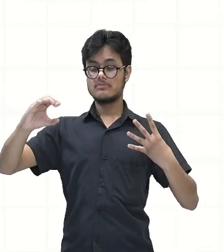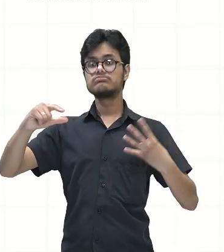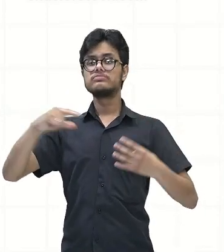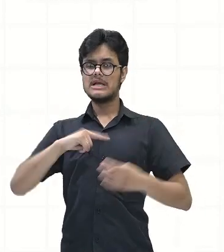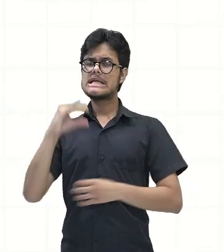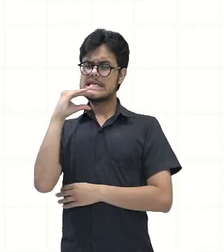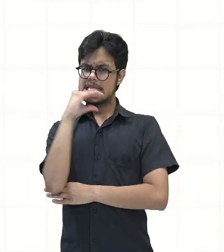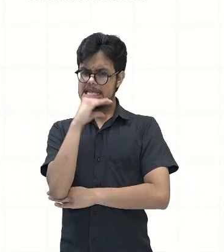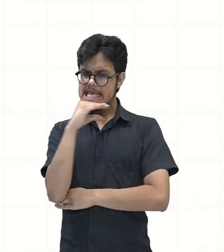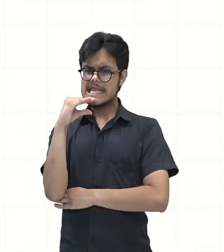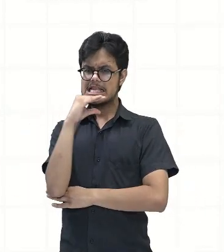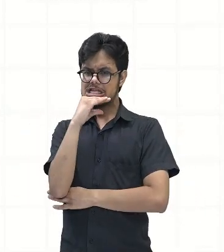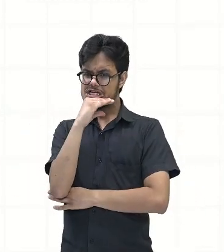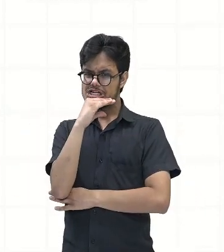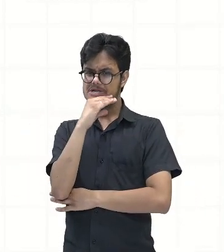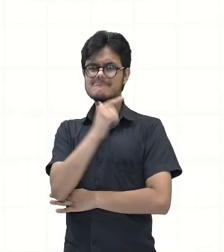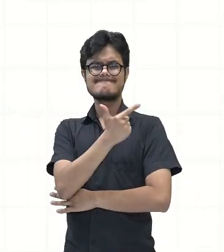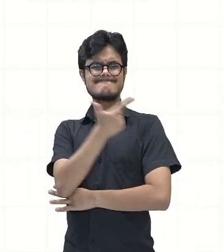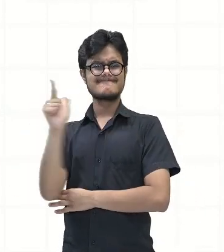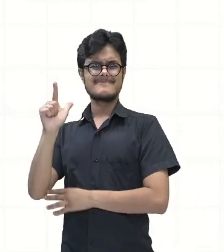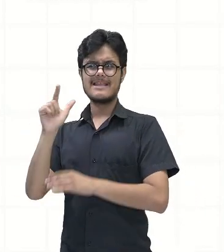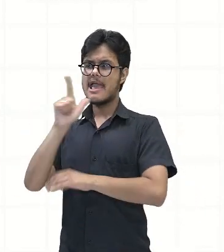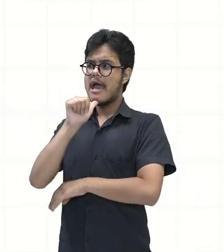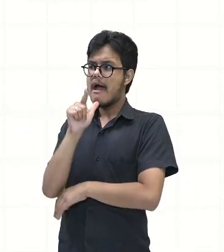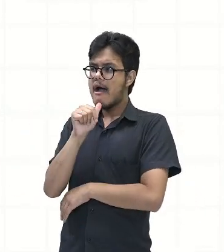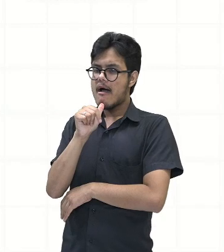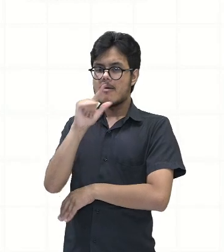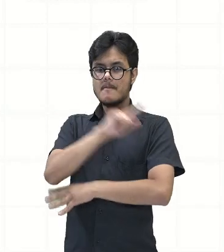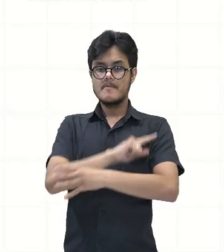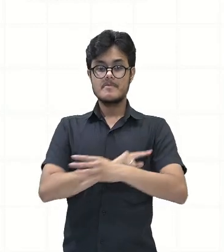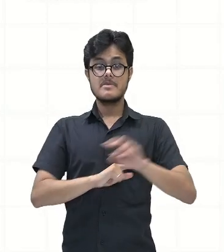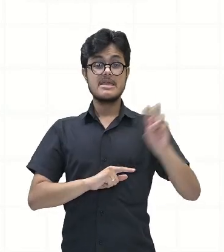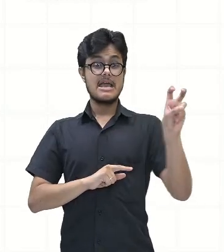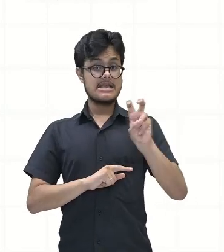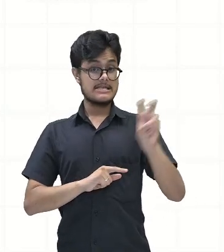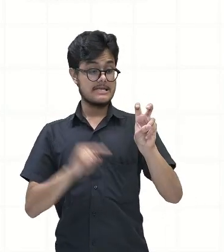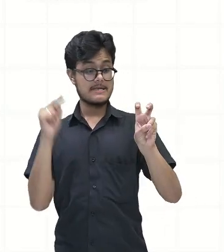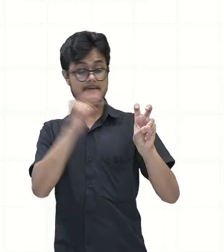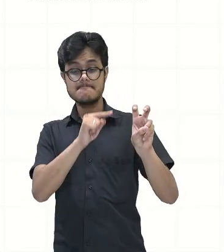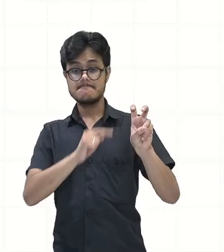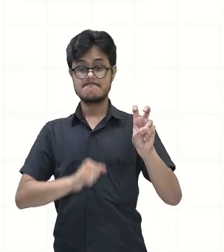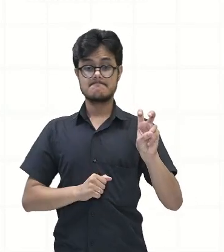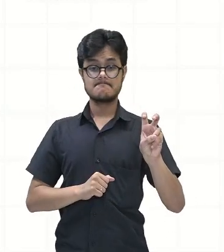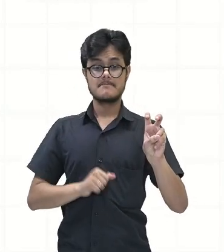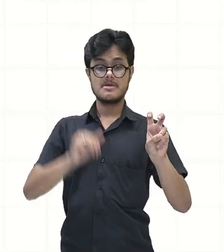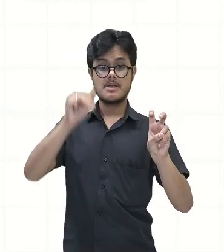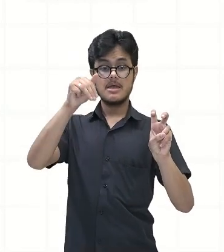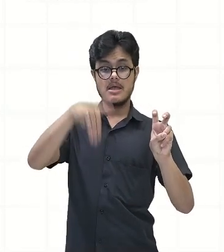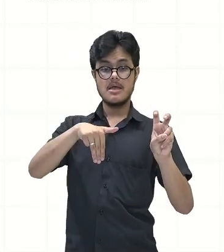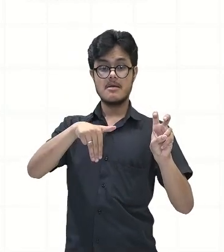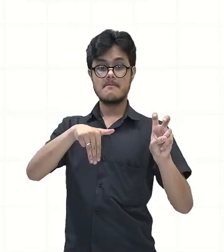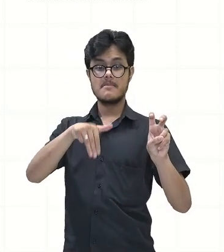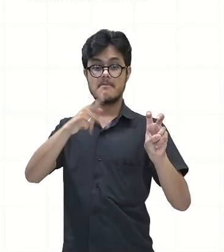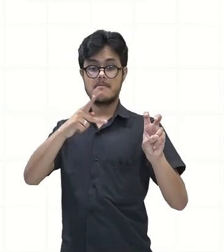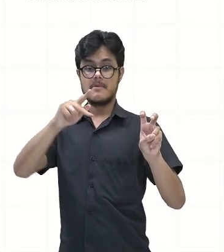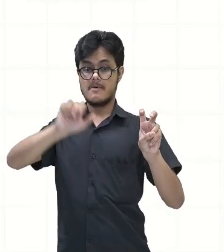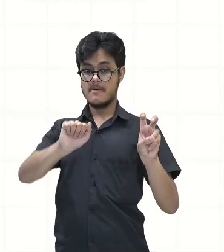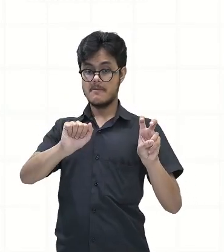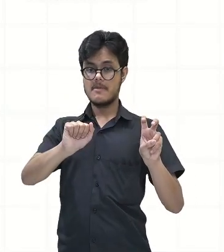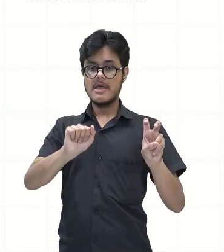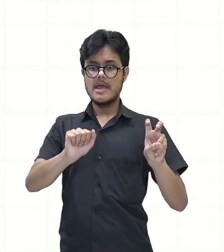quente e seca. E a massa polar atlântica, que tem a característica de ser uma massa